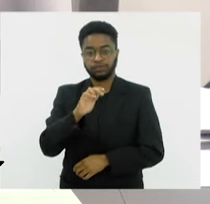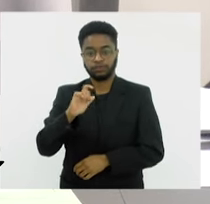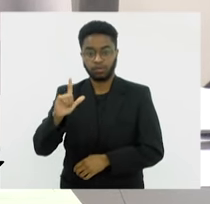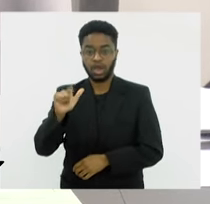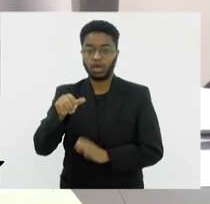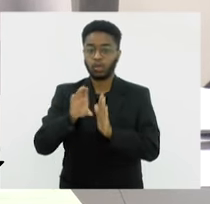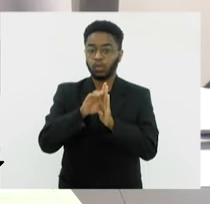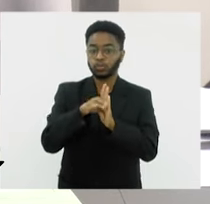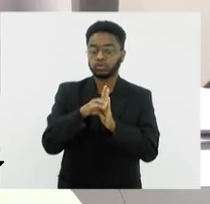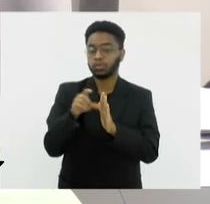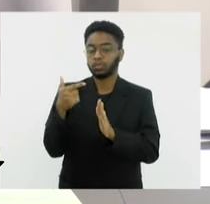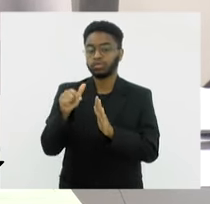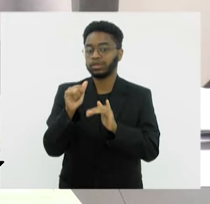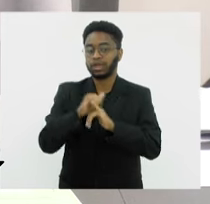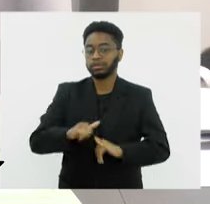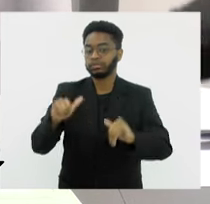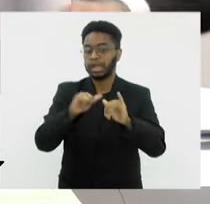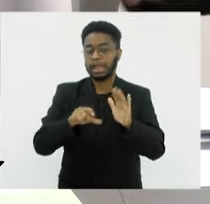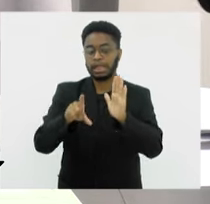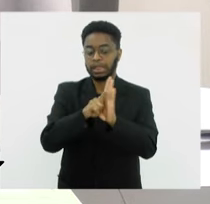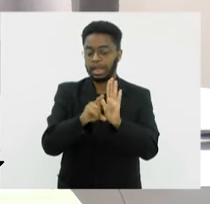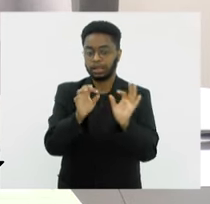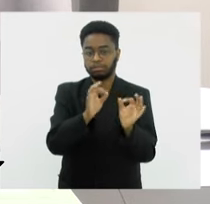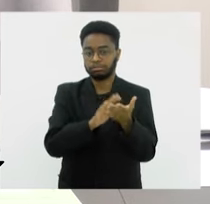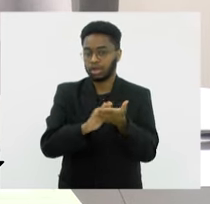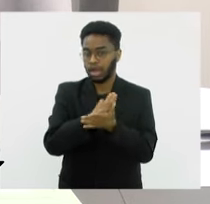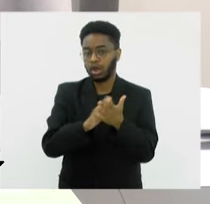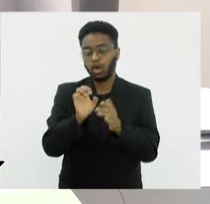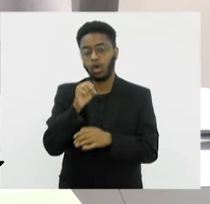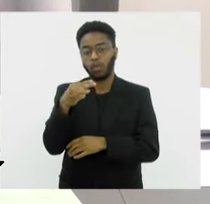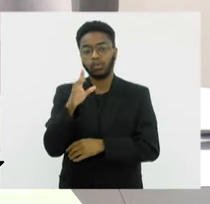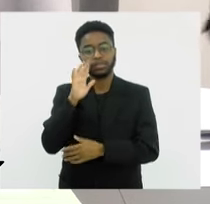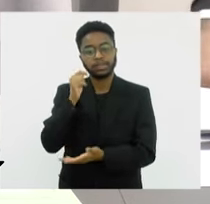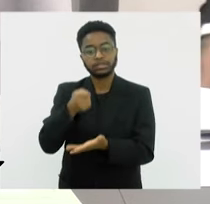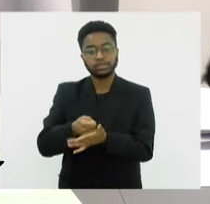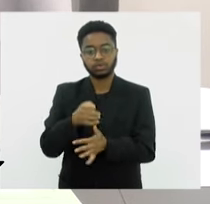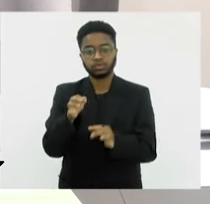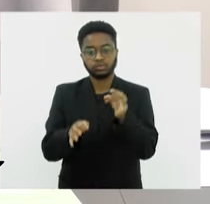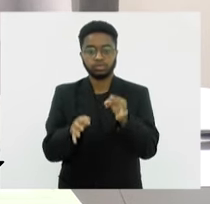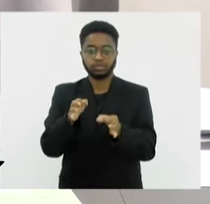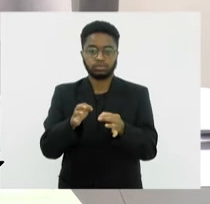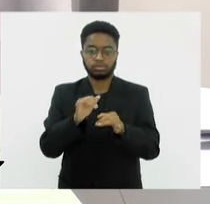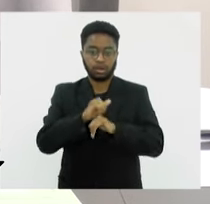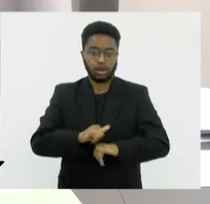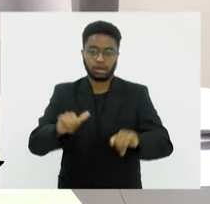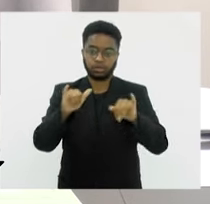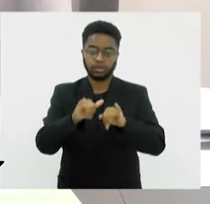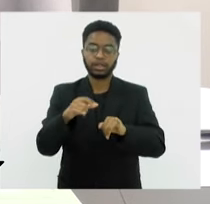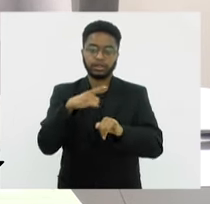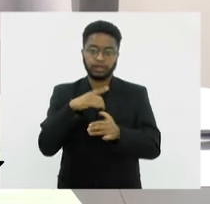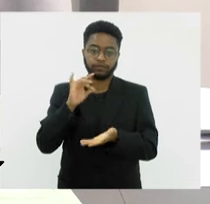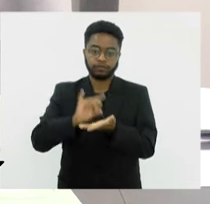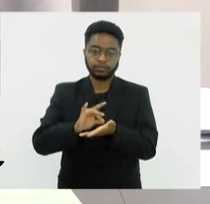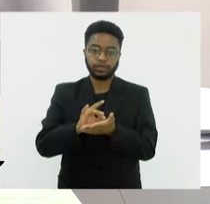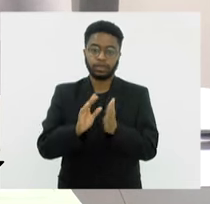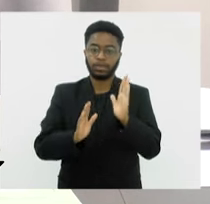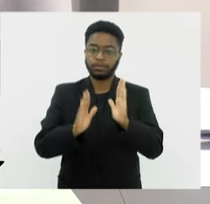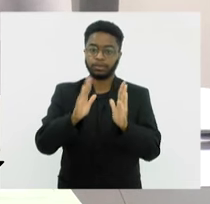embora não tenha uma declaração legal ou uma decisão judicial que declare que houve uma